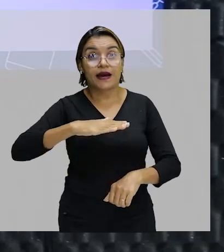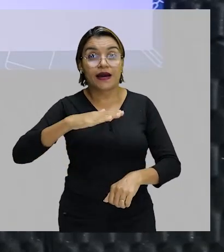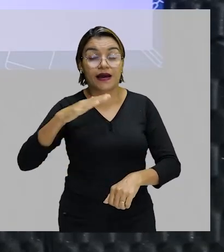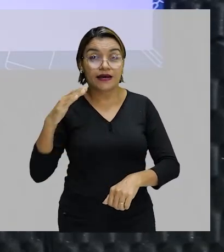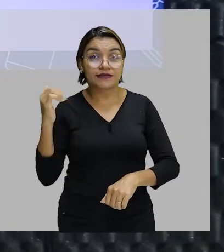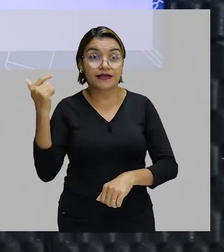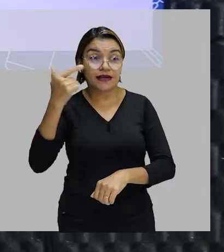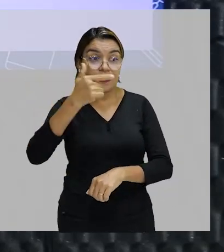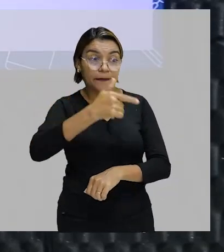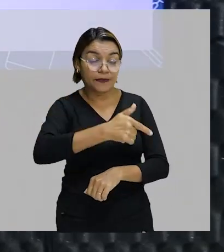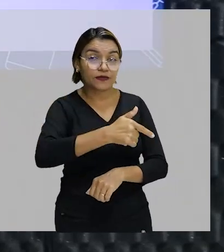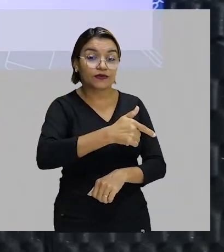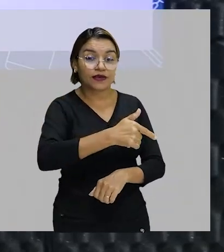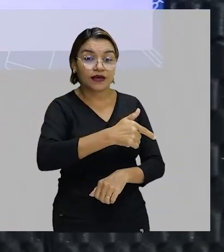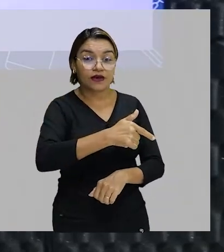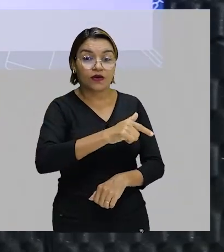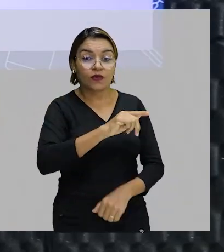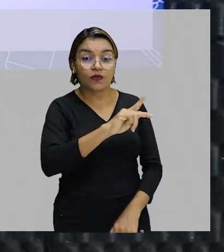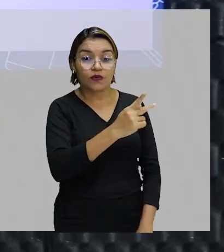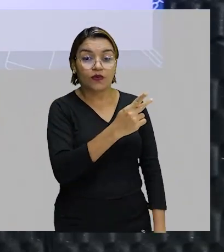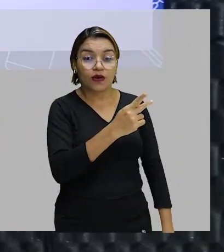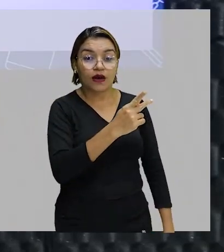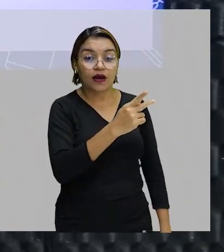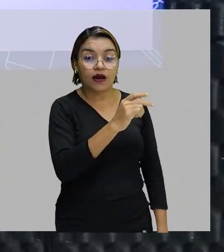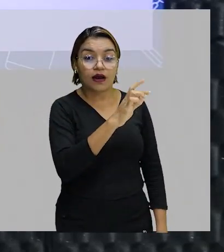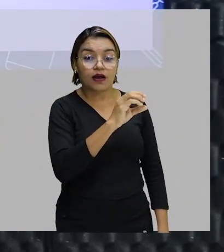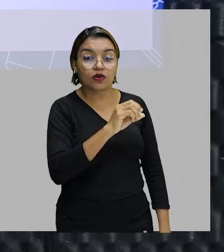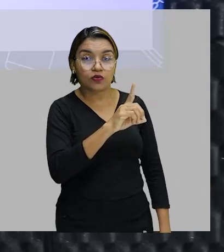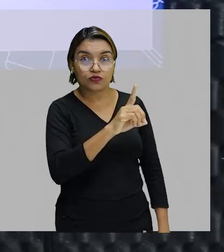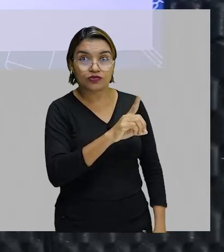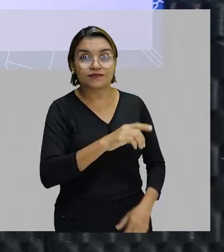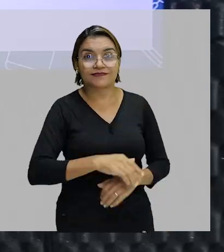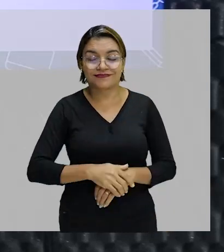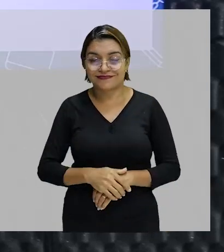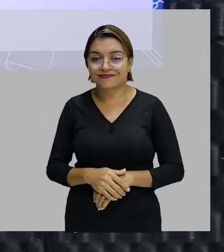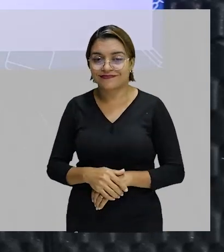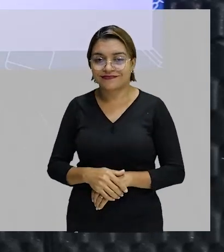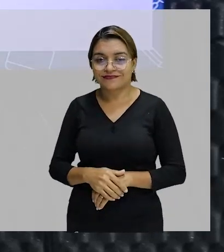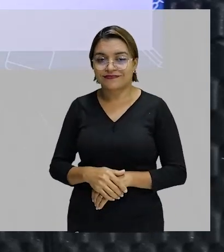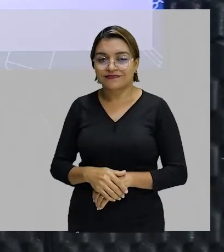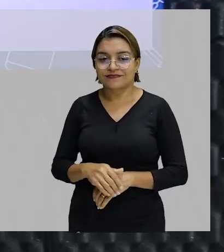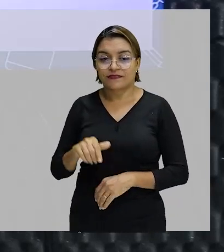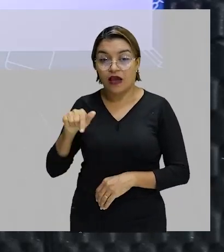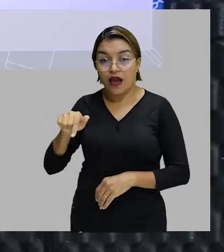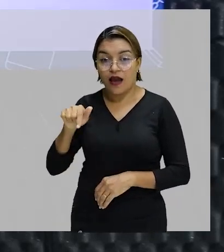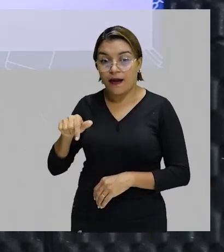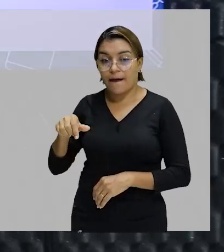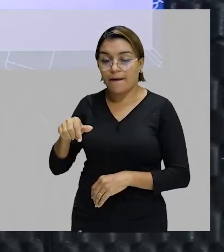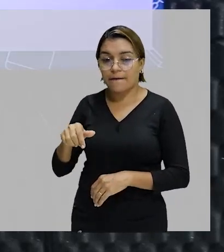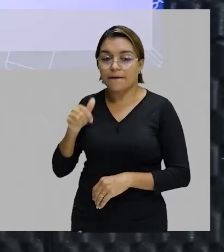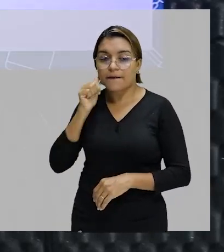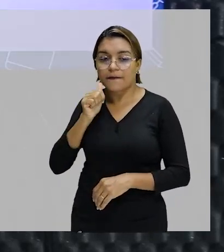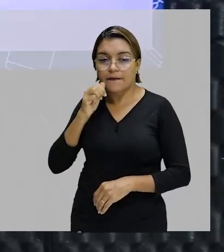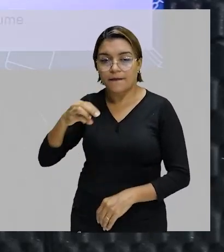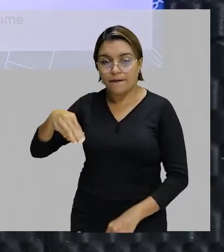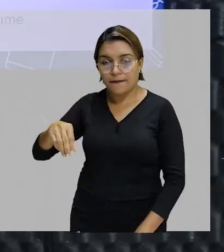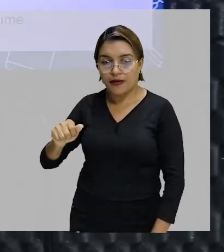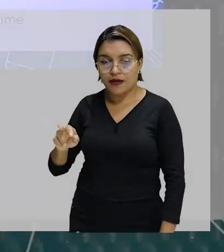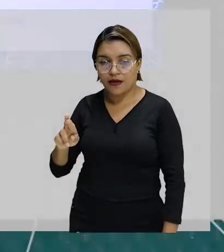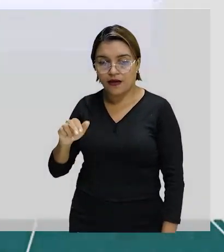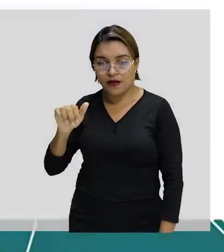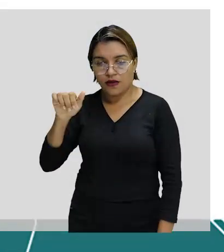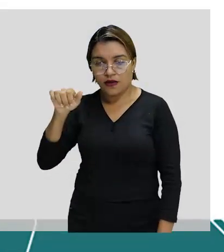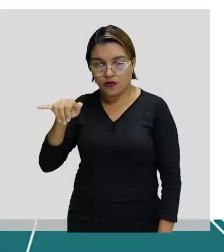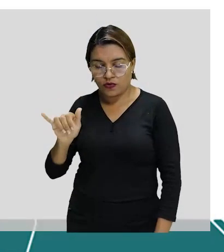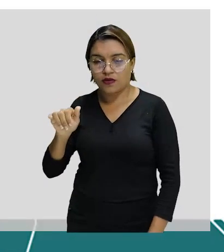jumps higher than Beth. A Mary pula mais alto do que a Beth. Então, nesse caso, eu